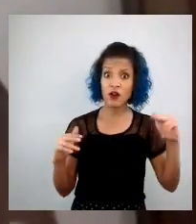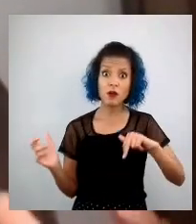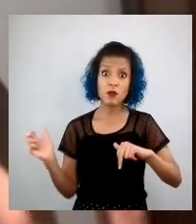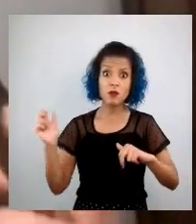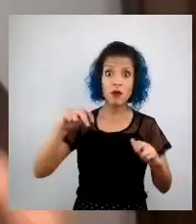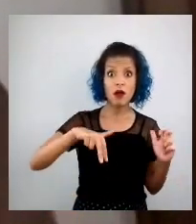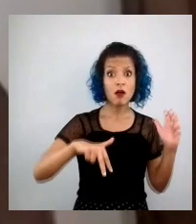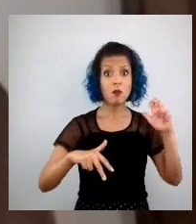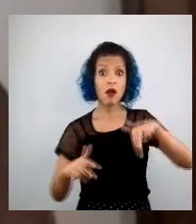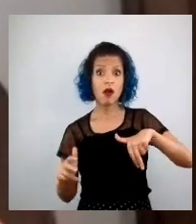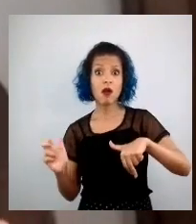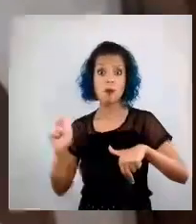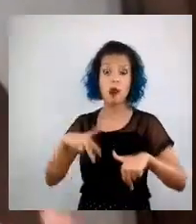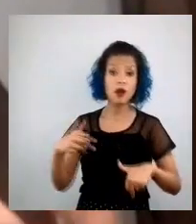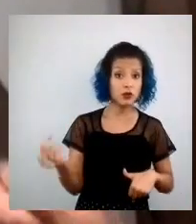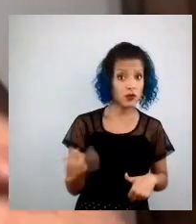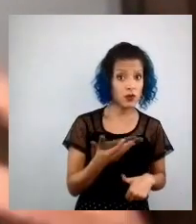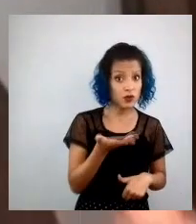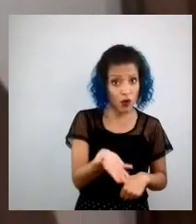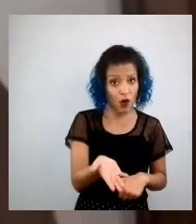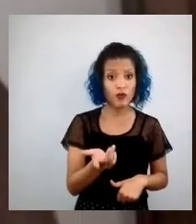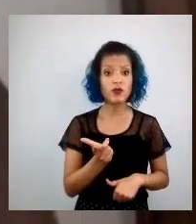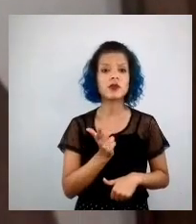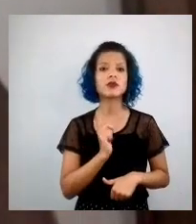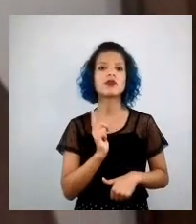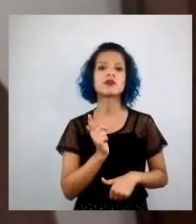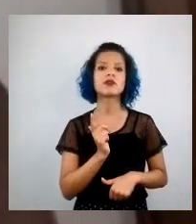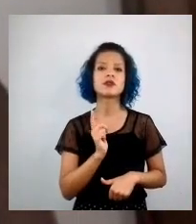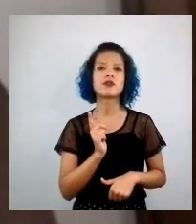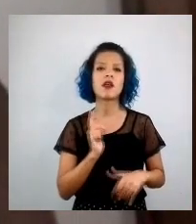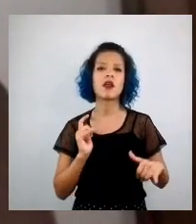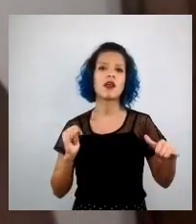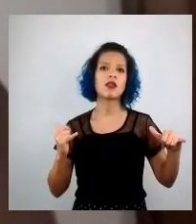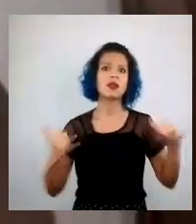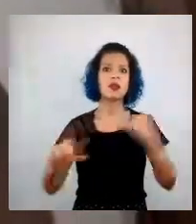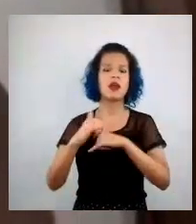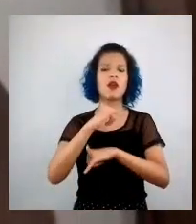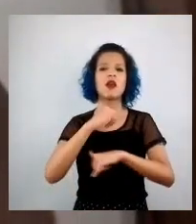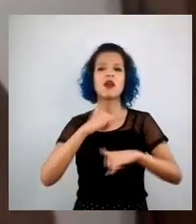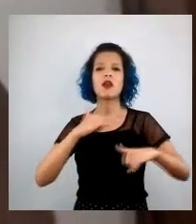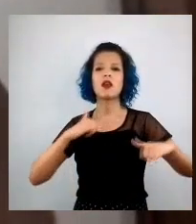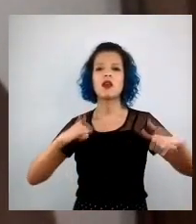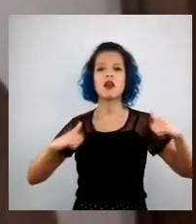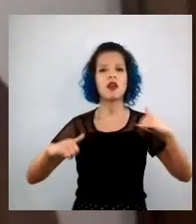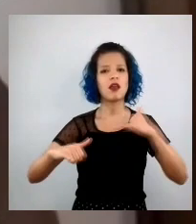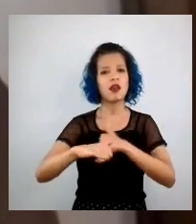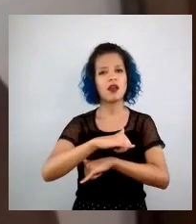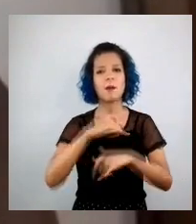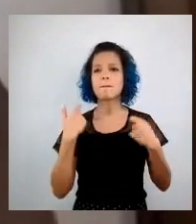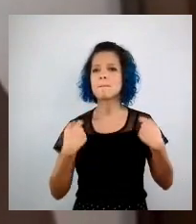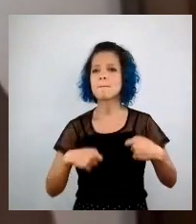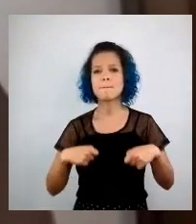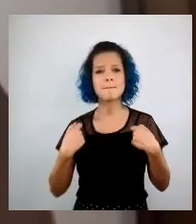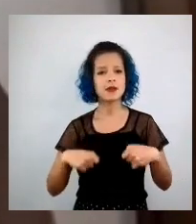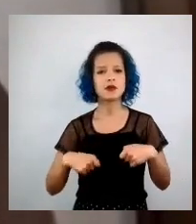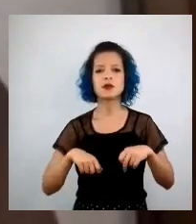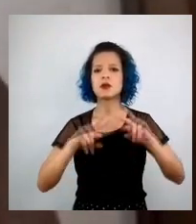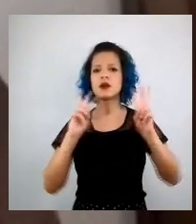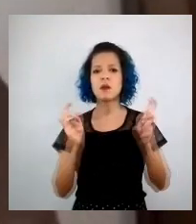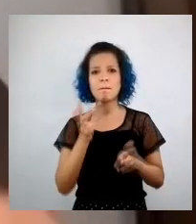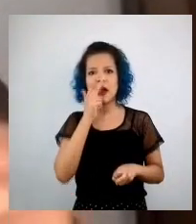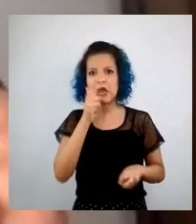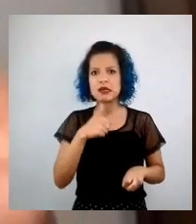tem uma energia que precisa ser colocada, porque está sempre sobre cavando oportunidades,